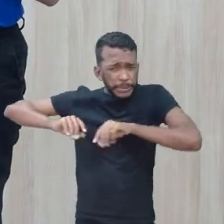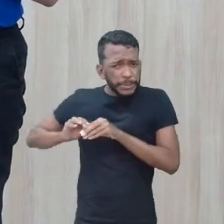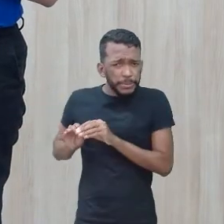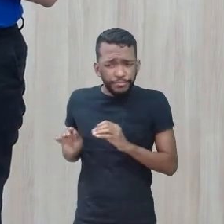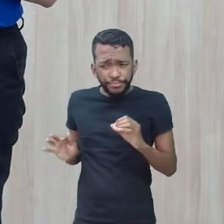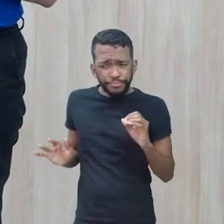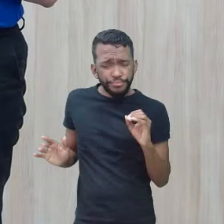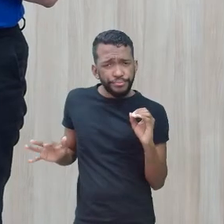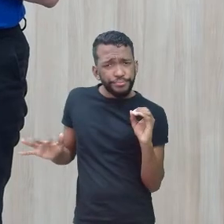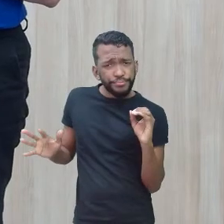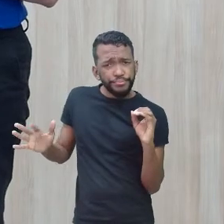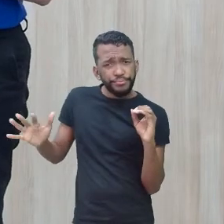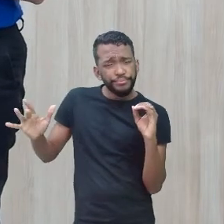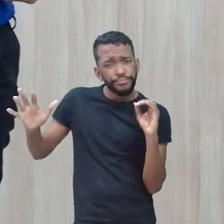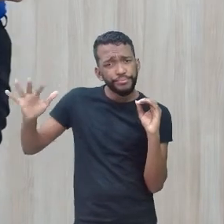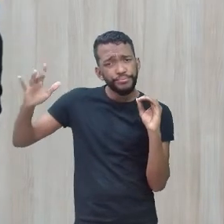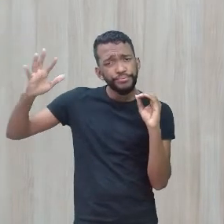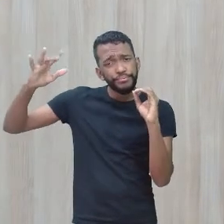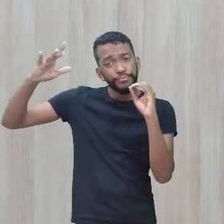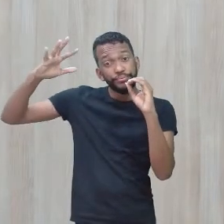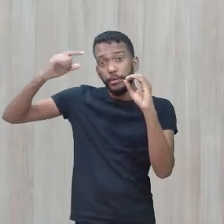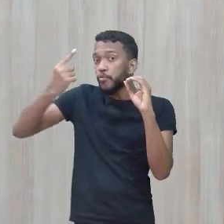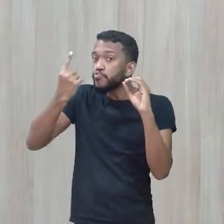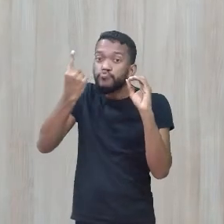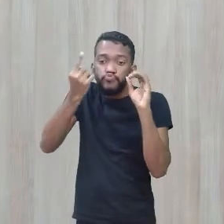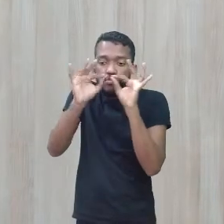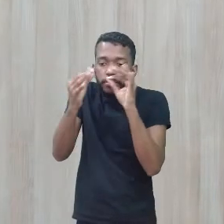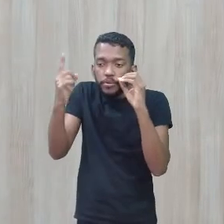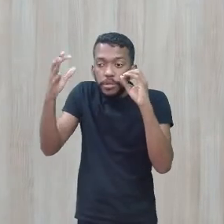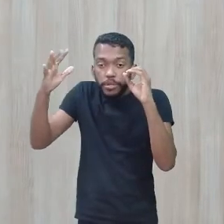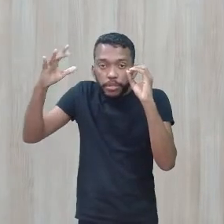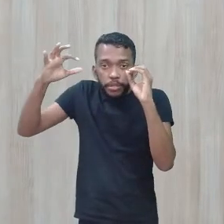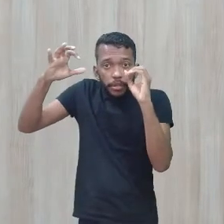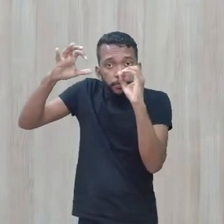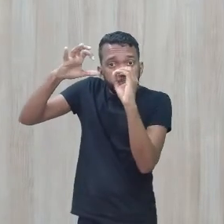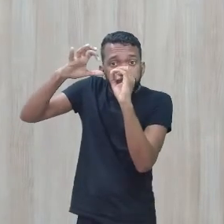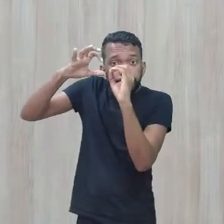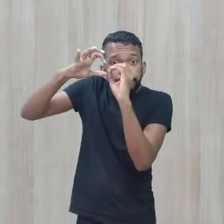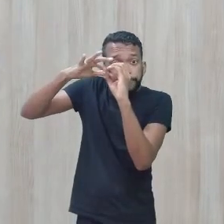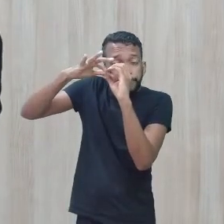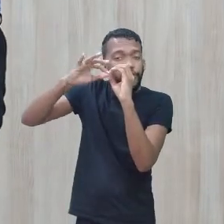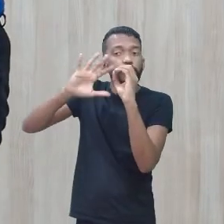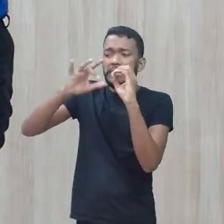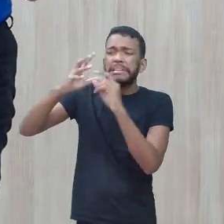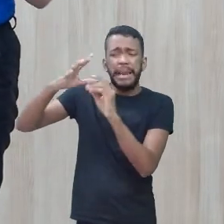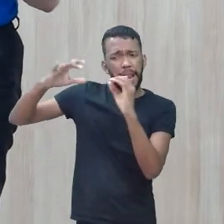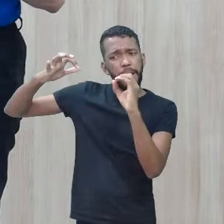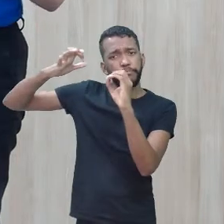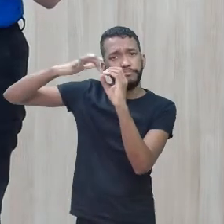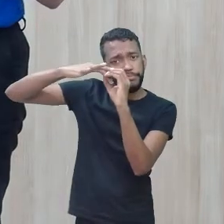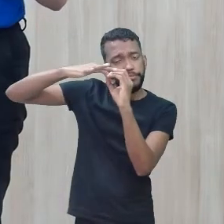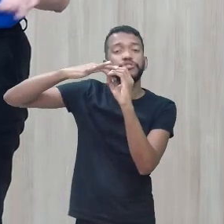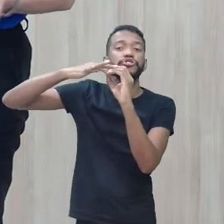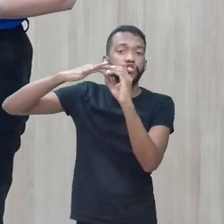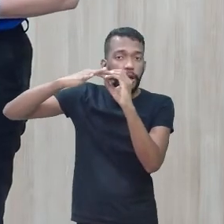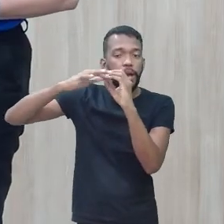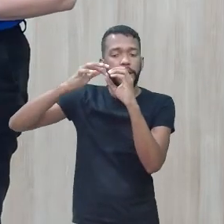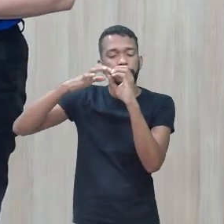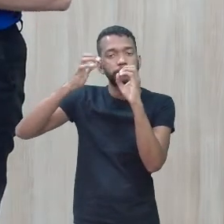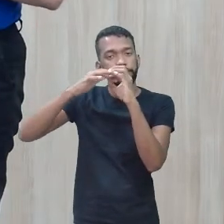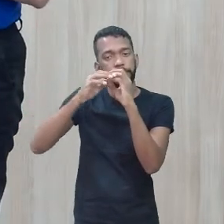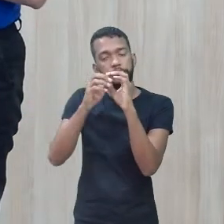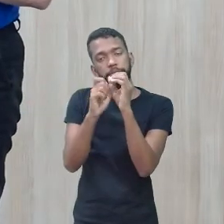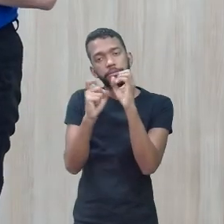ocorre esse encontro, forma-se o zigoto. E aí depois que vai acontecer a